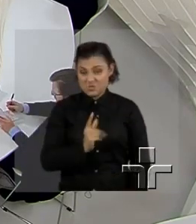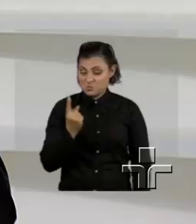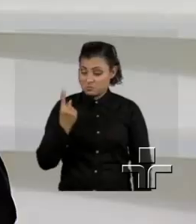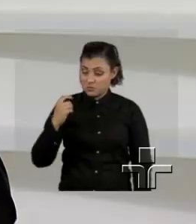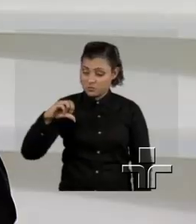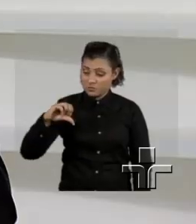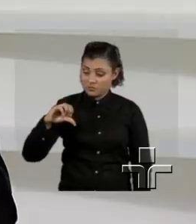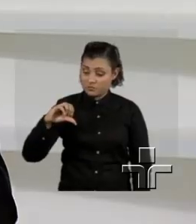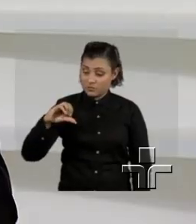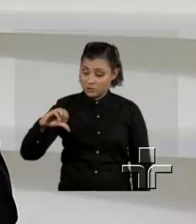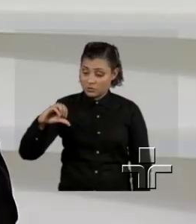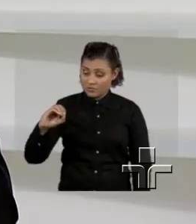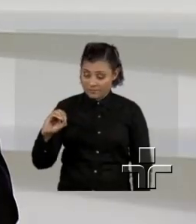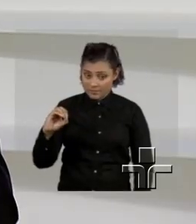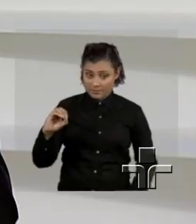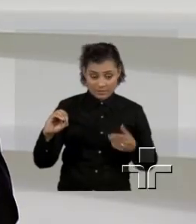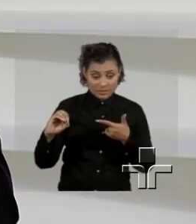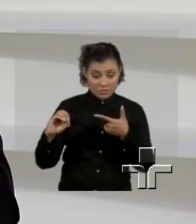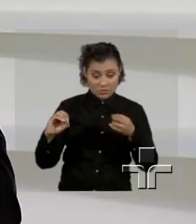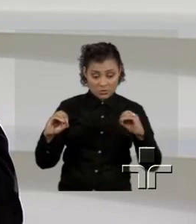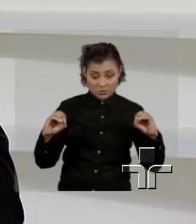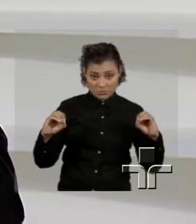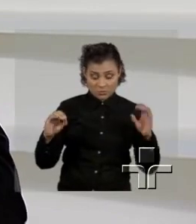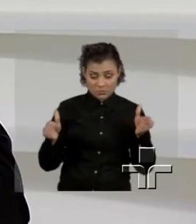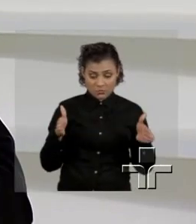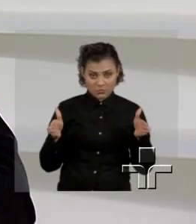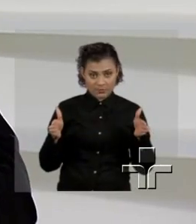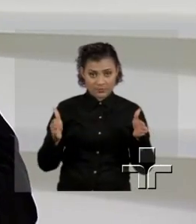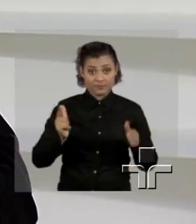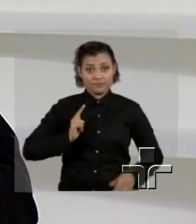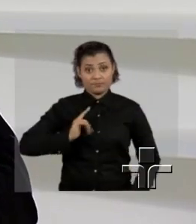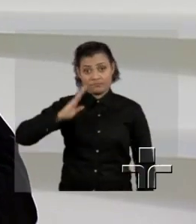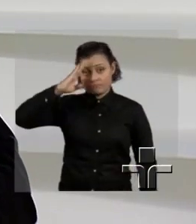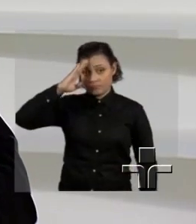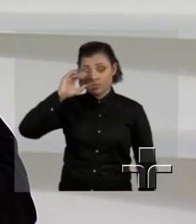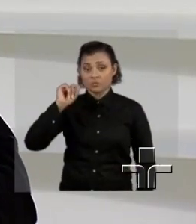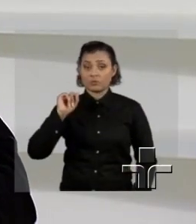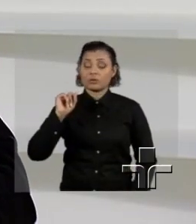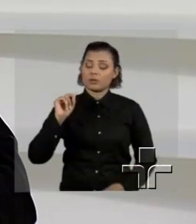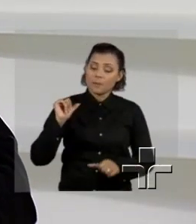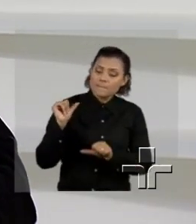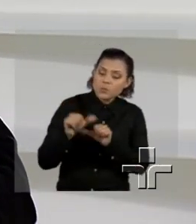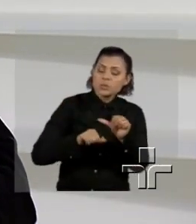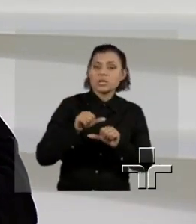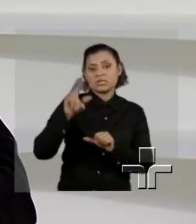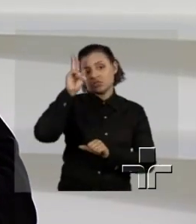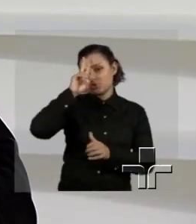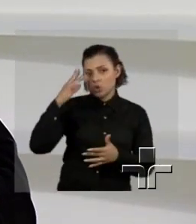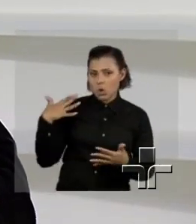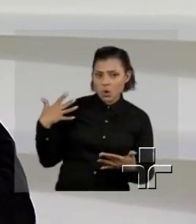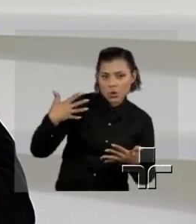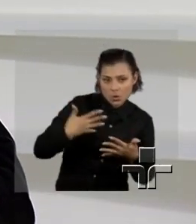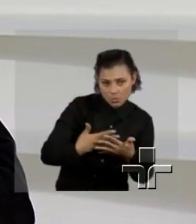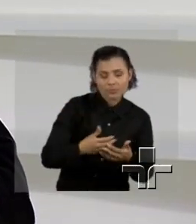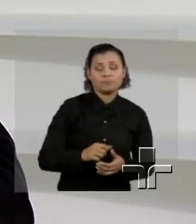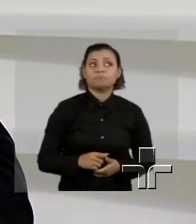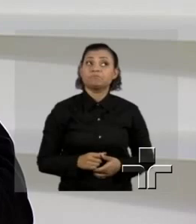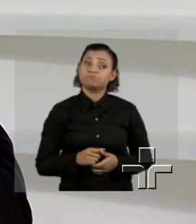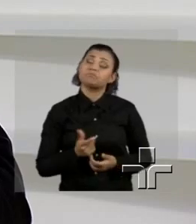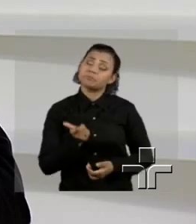de... A gente pode voltar nesse assunto aqui, que eu estou vendo que o Ricardo... O Lorival agora, é um ponto que tem